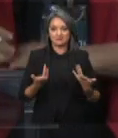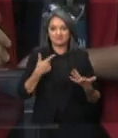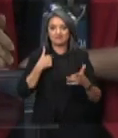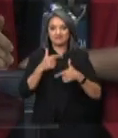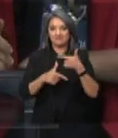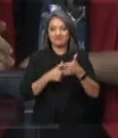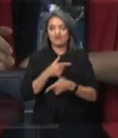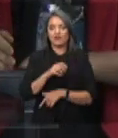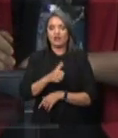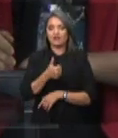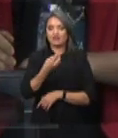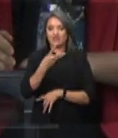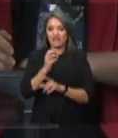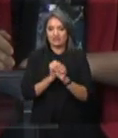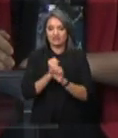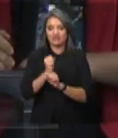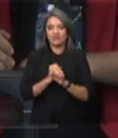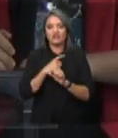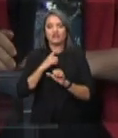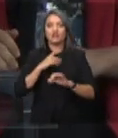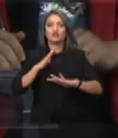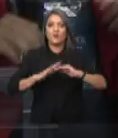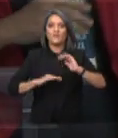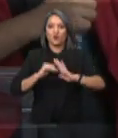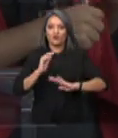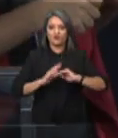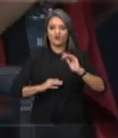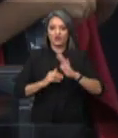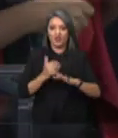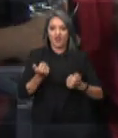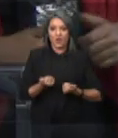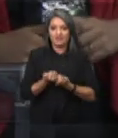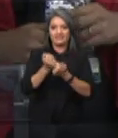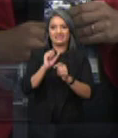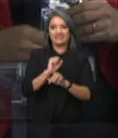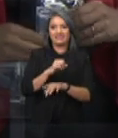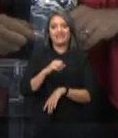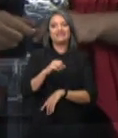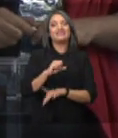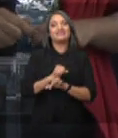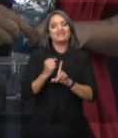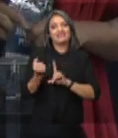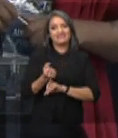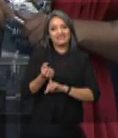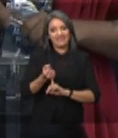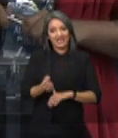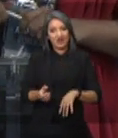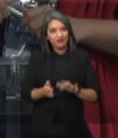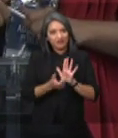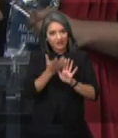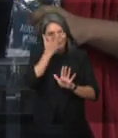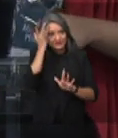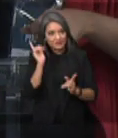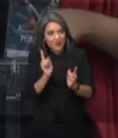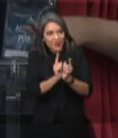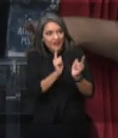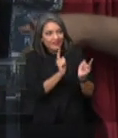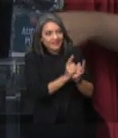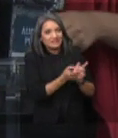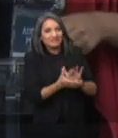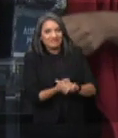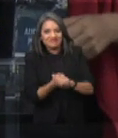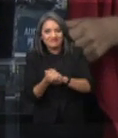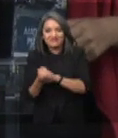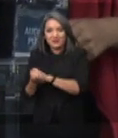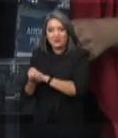trabalho há 13 anos enquanto o profissional da assistência saúde várias pessoas que eu atendi que estão aqui com a gente a nailma tava aqui daqui a pouco